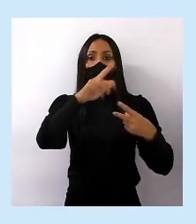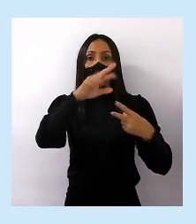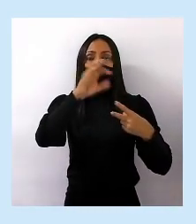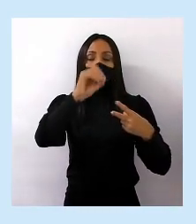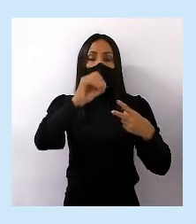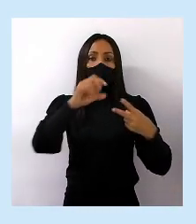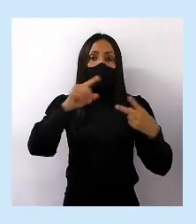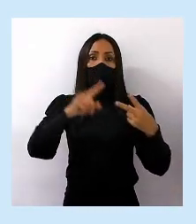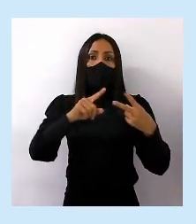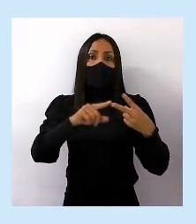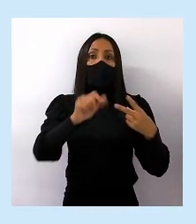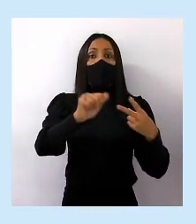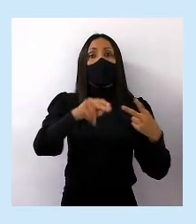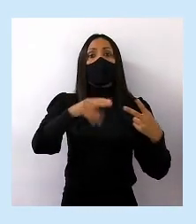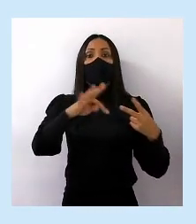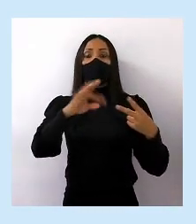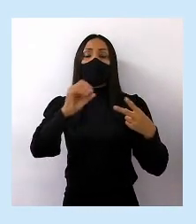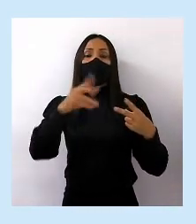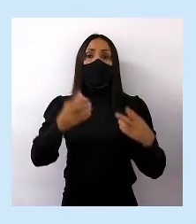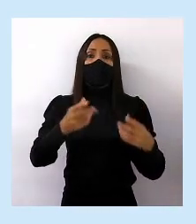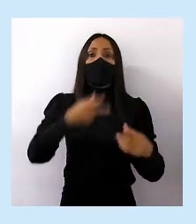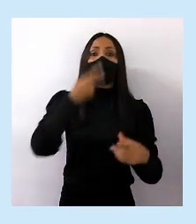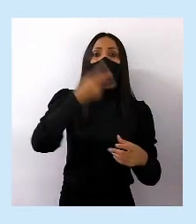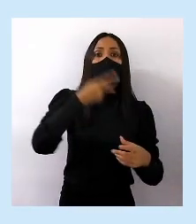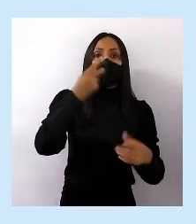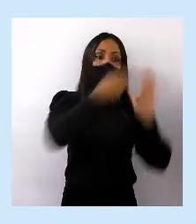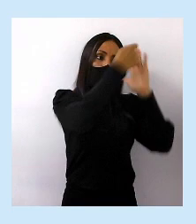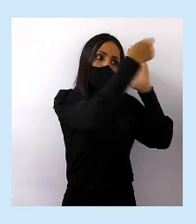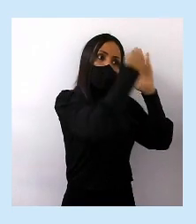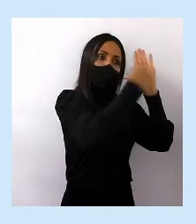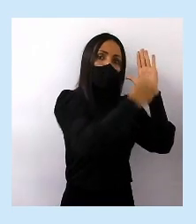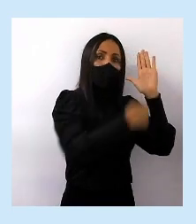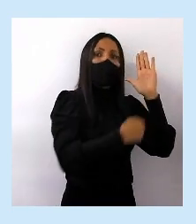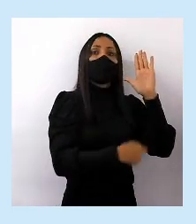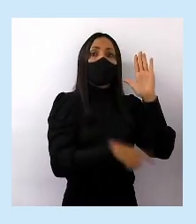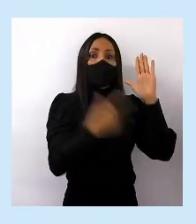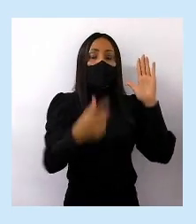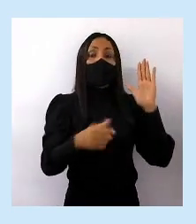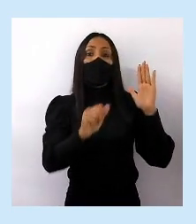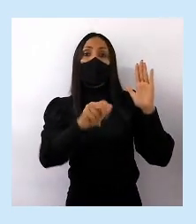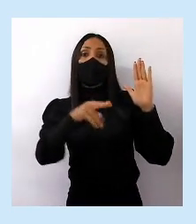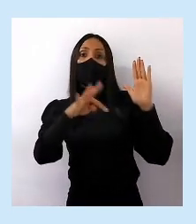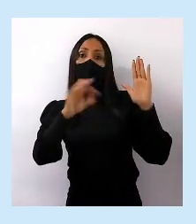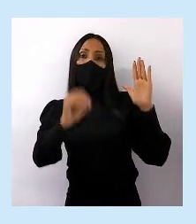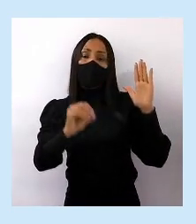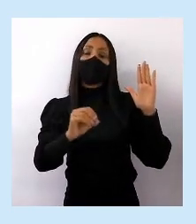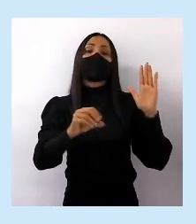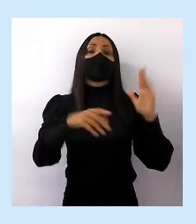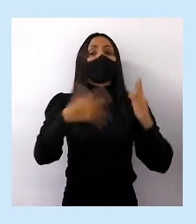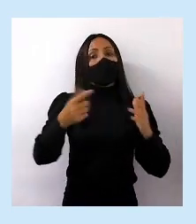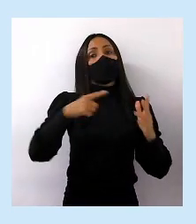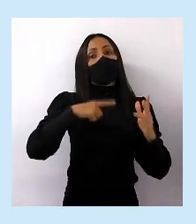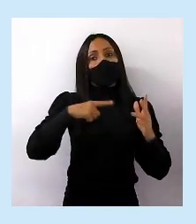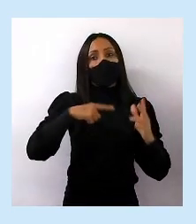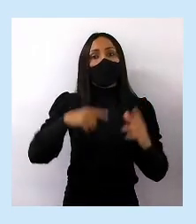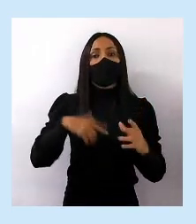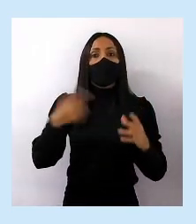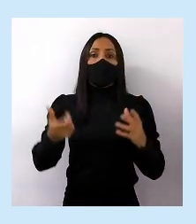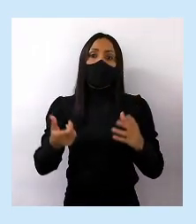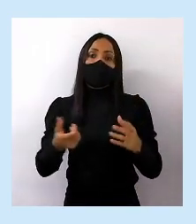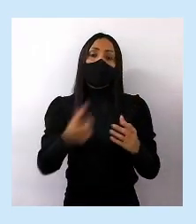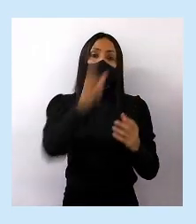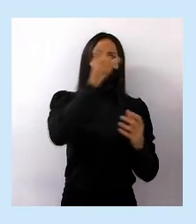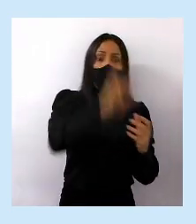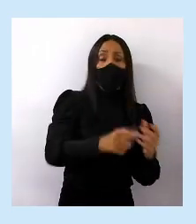gente, é aquele que fala pelo poema e o autor é quem escreve o poema. Podemos ter autores